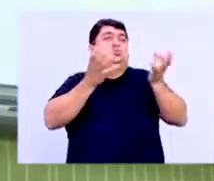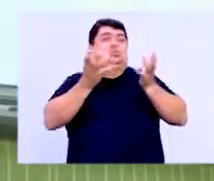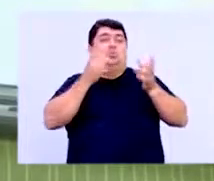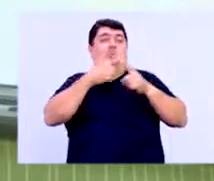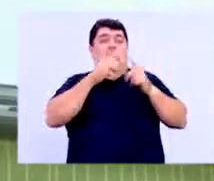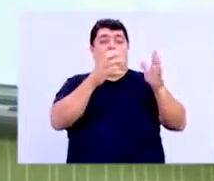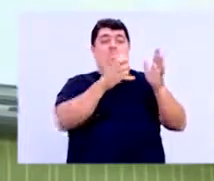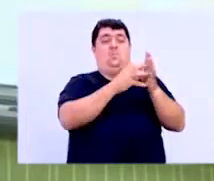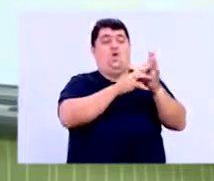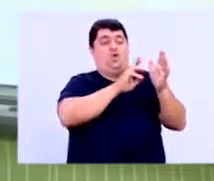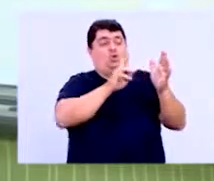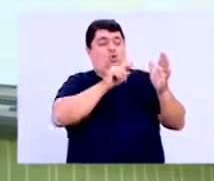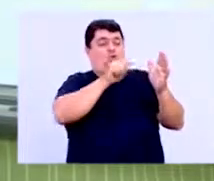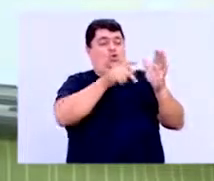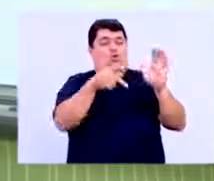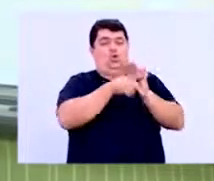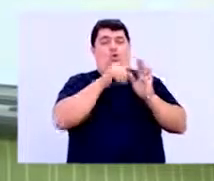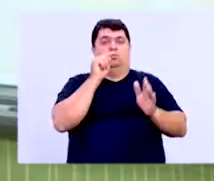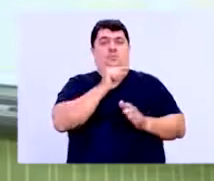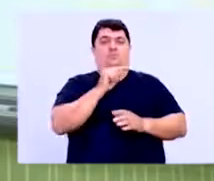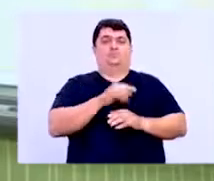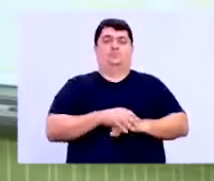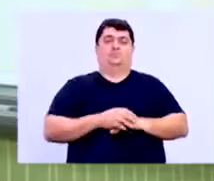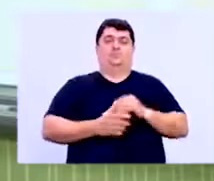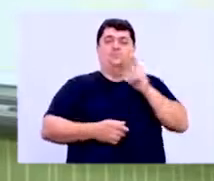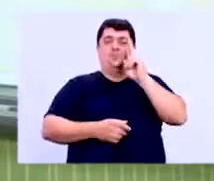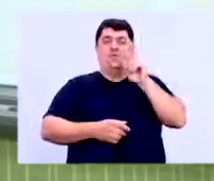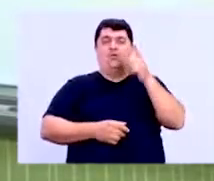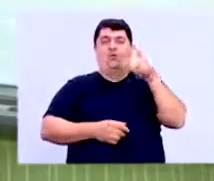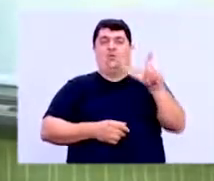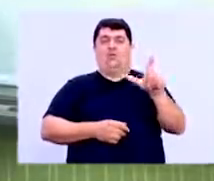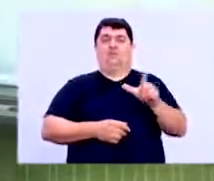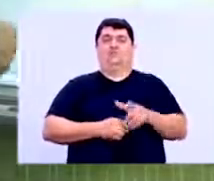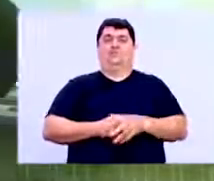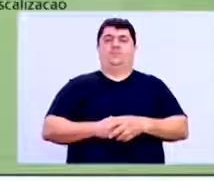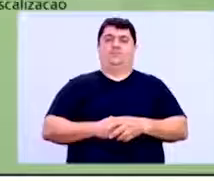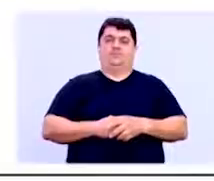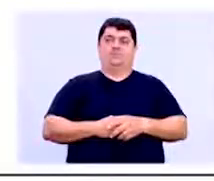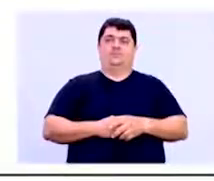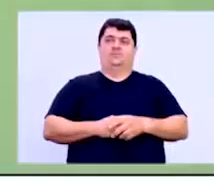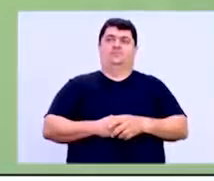o consumidor está disposto a pagar. Vamos ver o próximo.